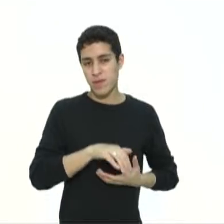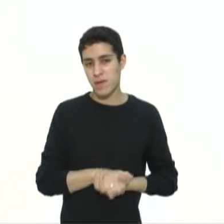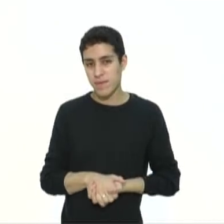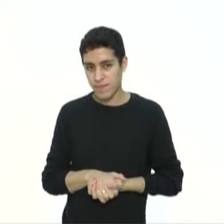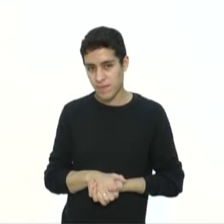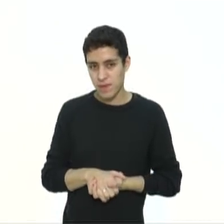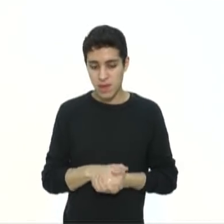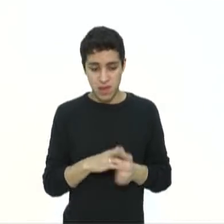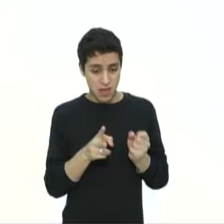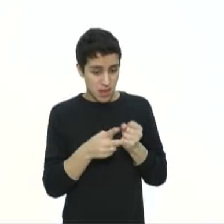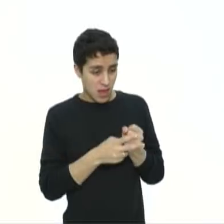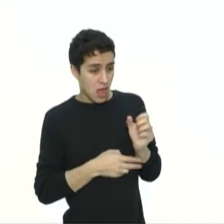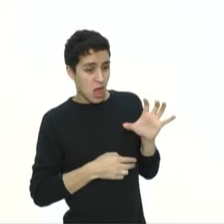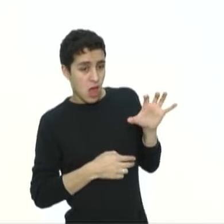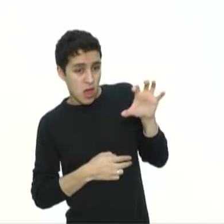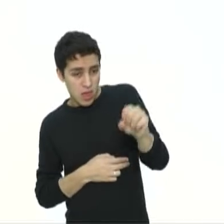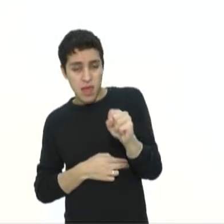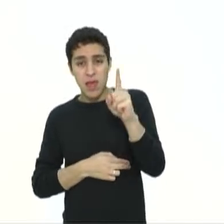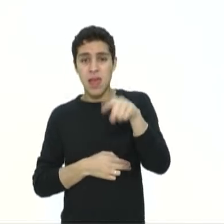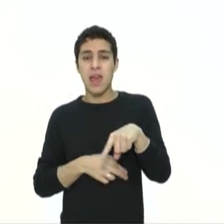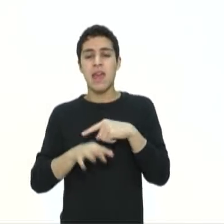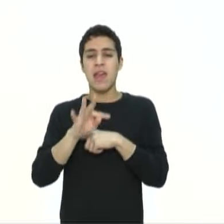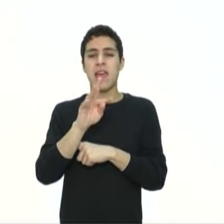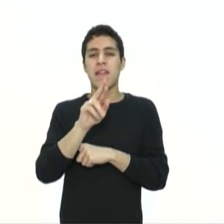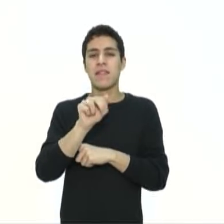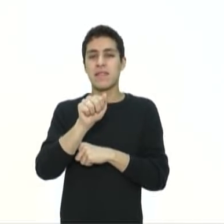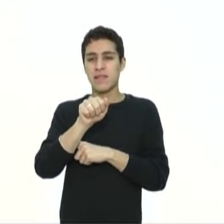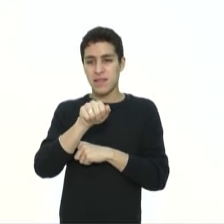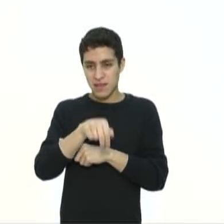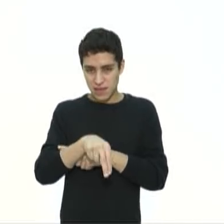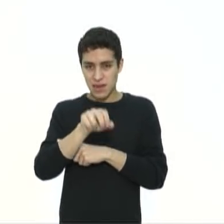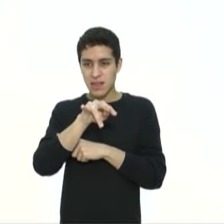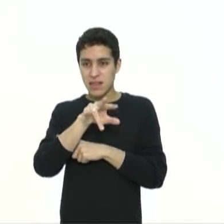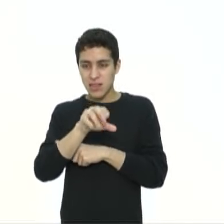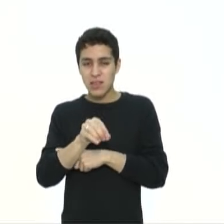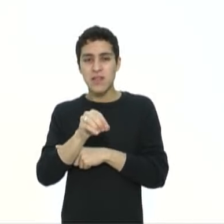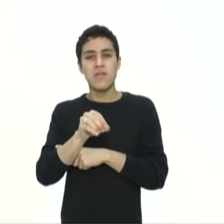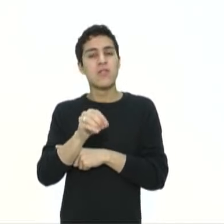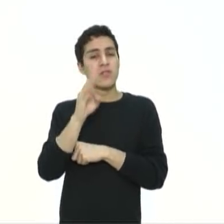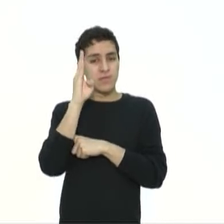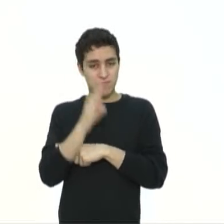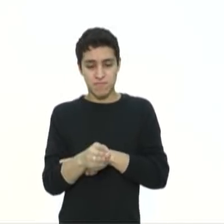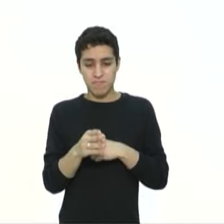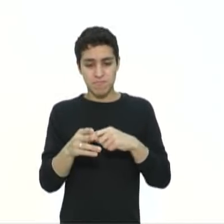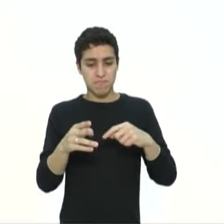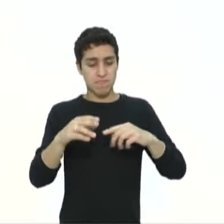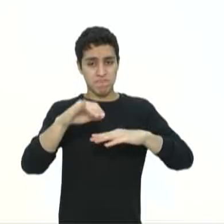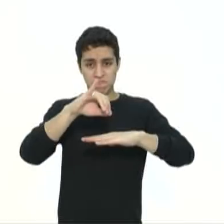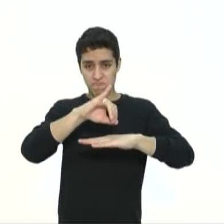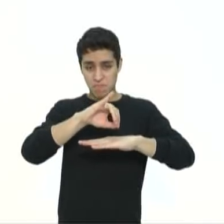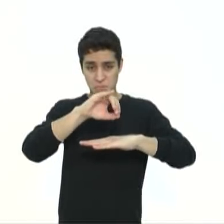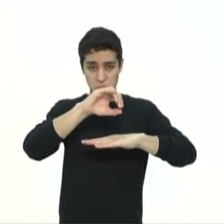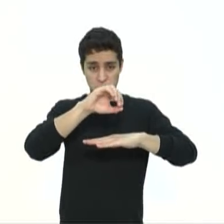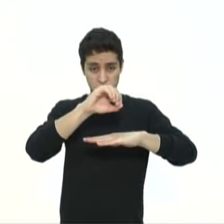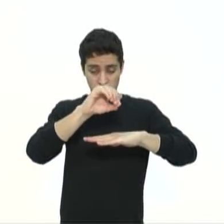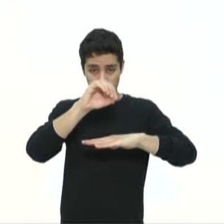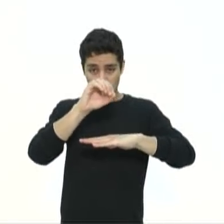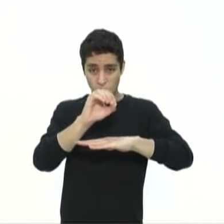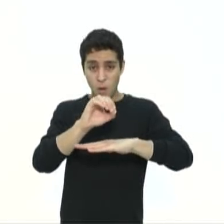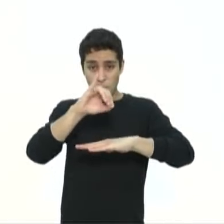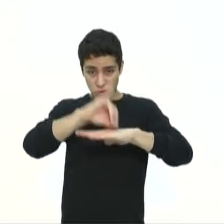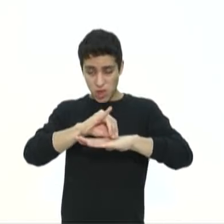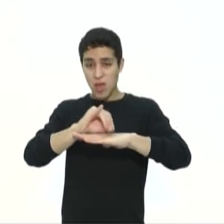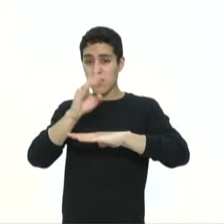Então, o verbo comeu é transitivo direto, ou seja, seu objeto direto não precisa de preposição. Porque quem